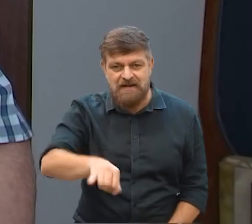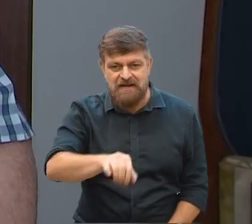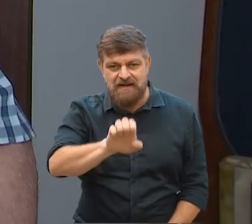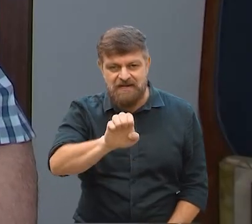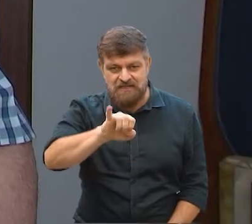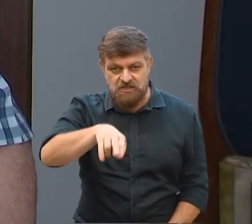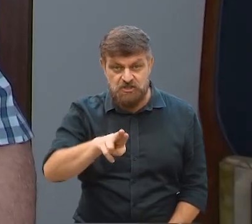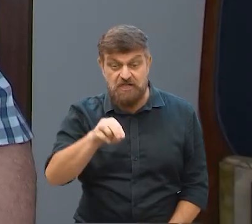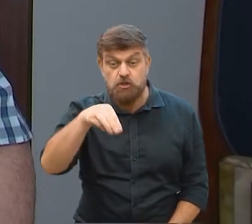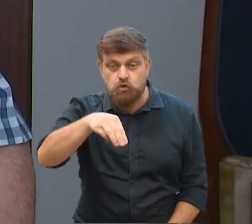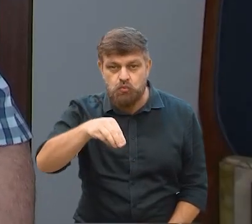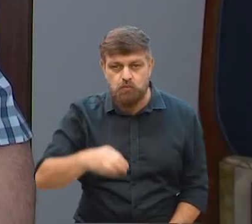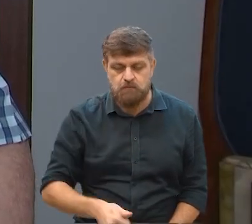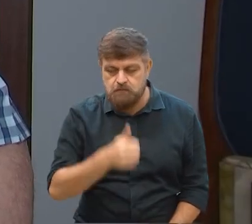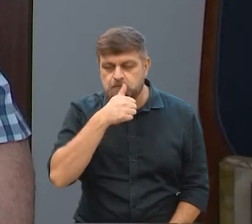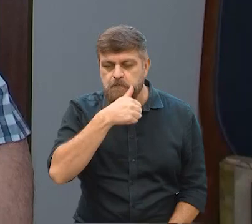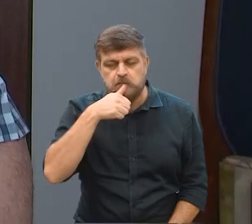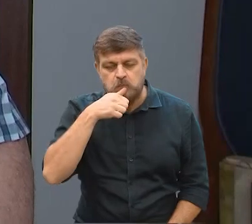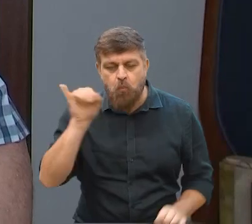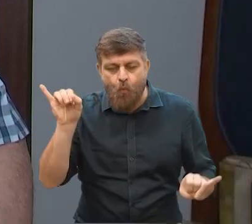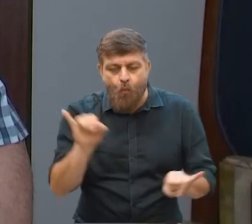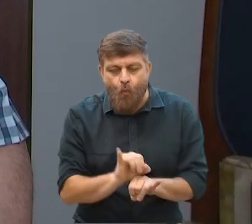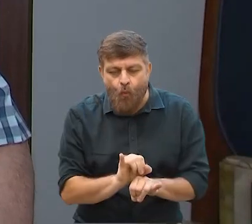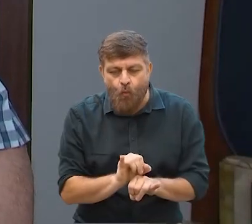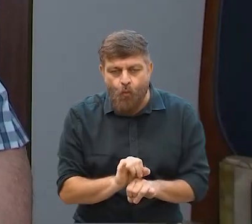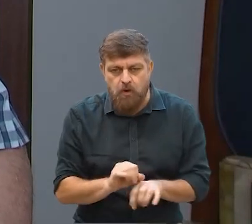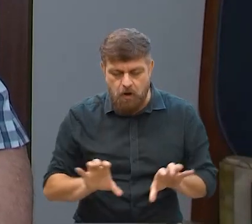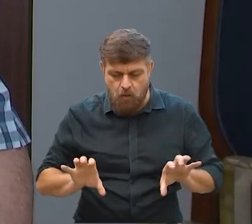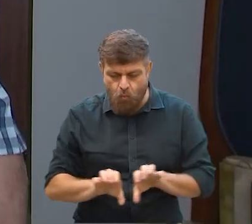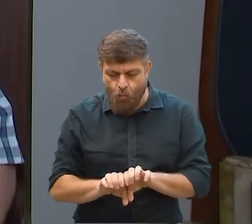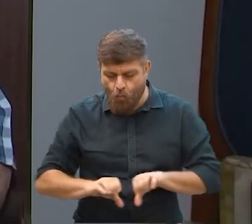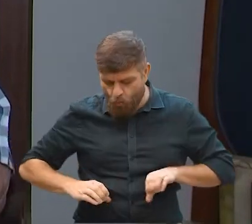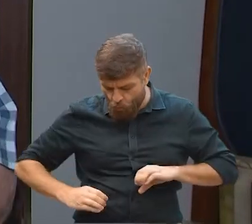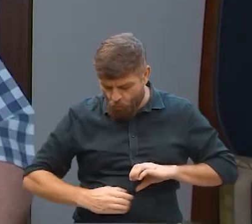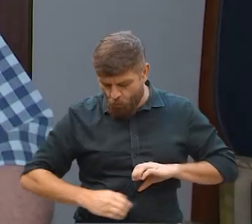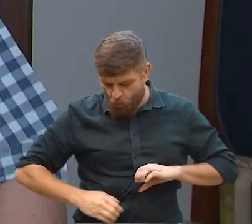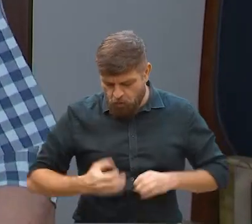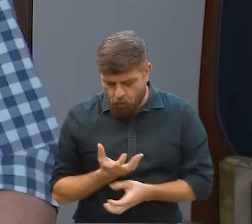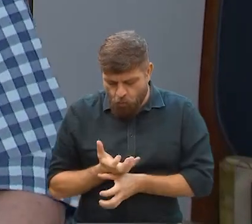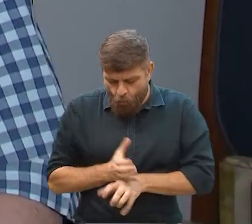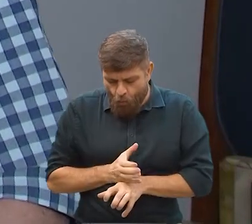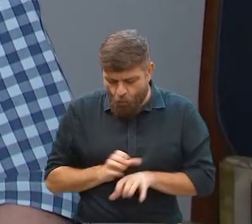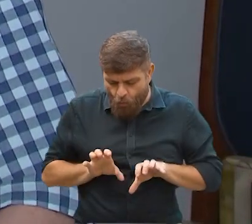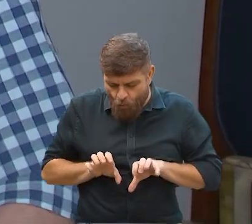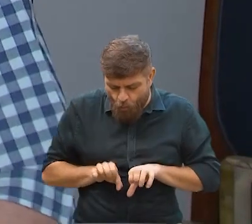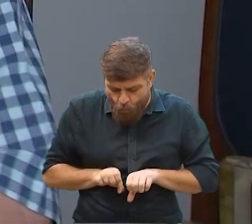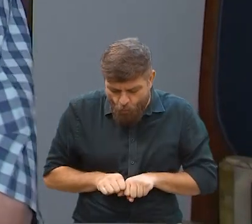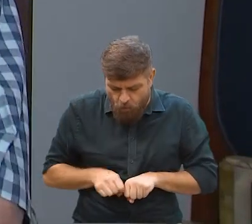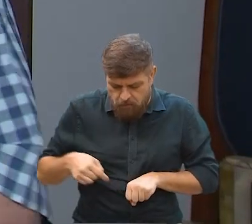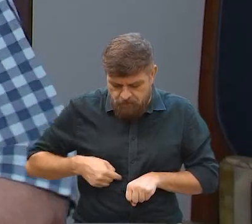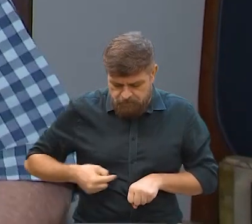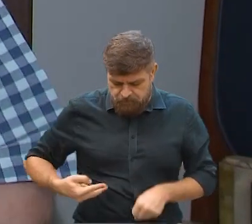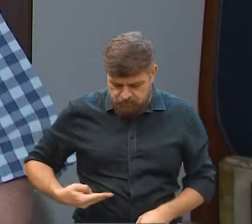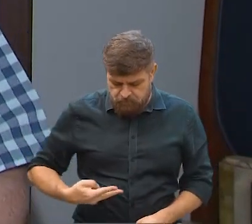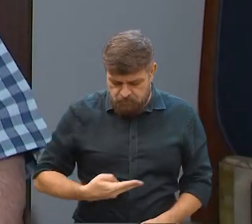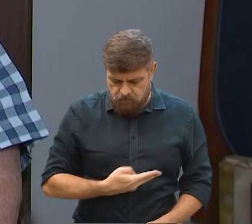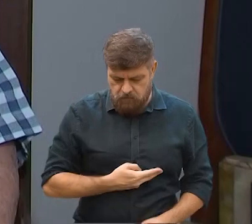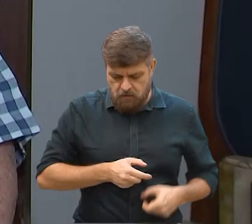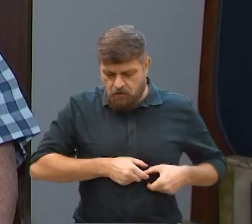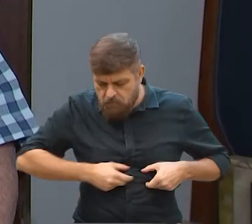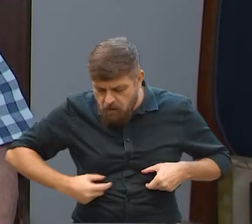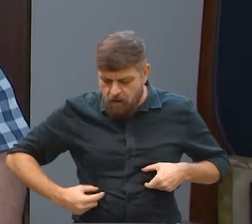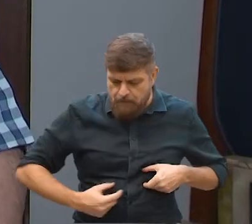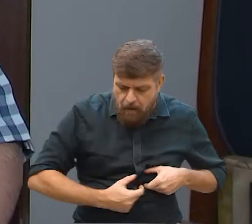O jejum vem de jejum, está em jejum, está sem líquido, sem comer. Então, o jejum é o mais longo dos